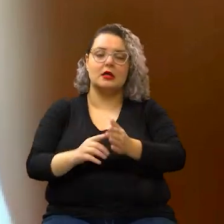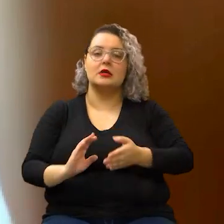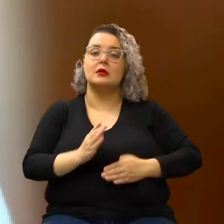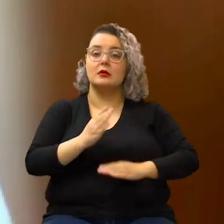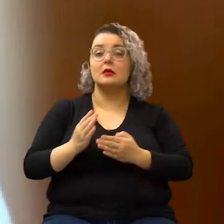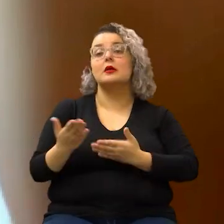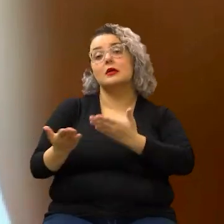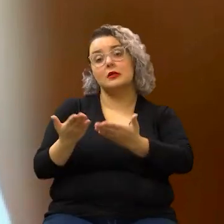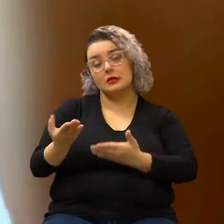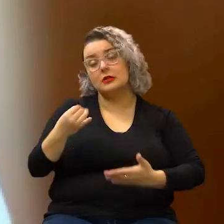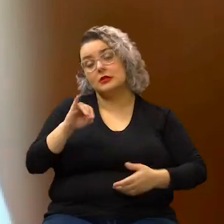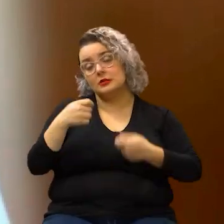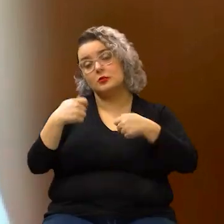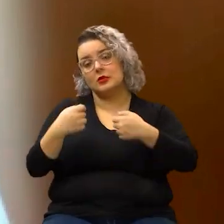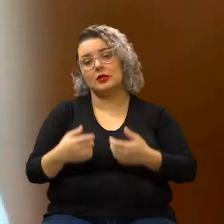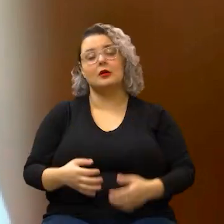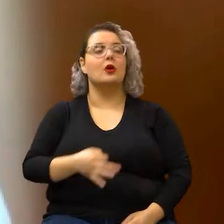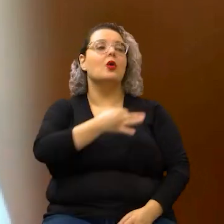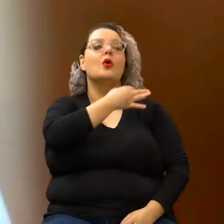e tratar se for o caso.